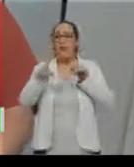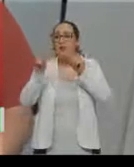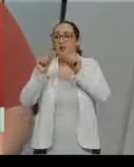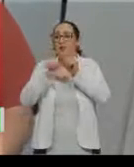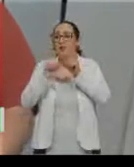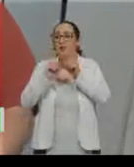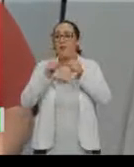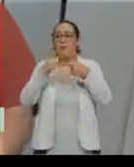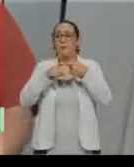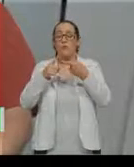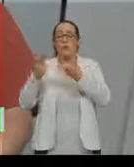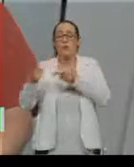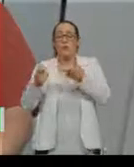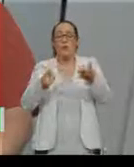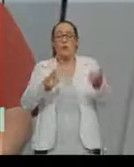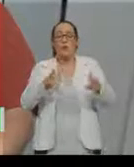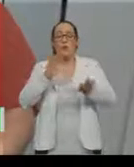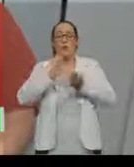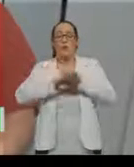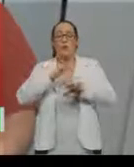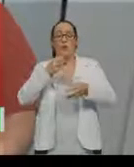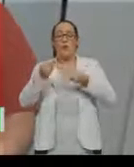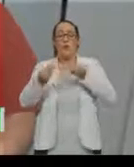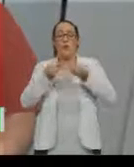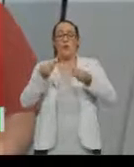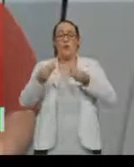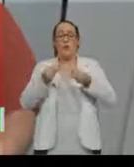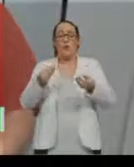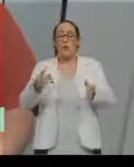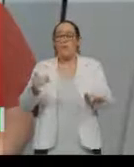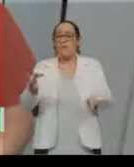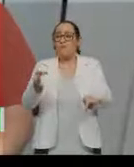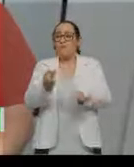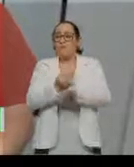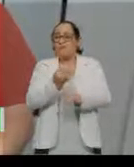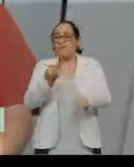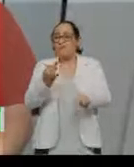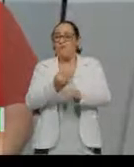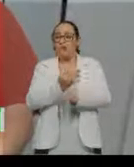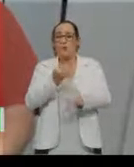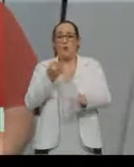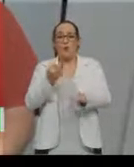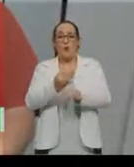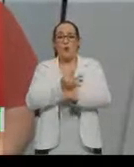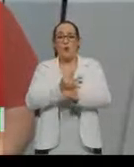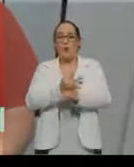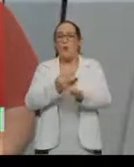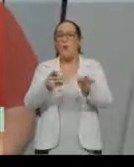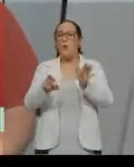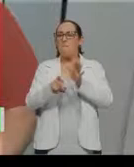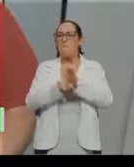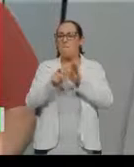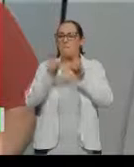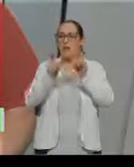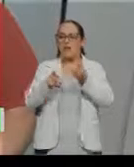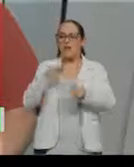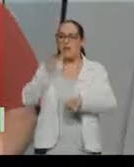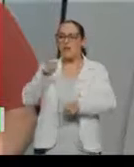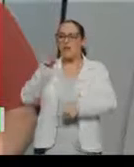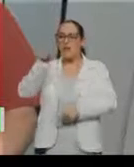se sustentar no governo, estava sendo acusado de tentar matar Carlos Lacerda. Os militares se